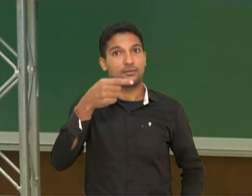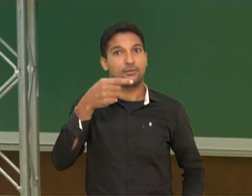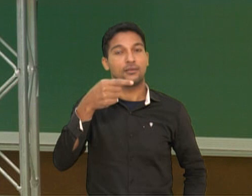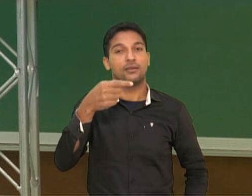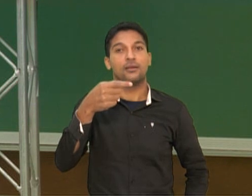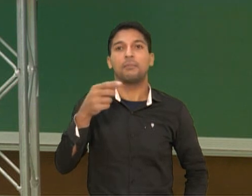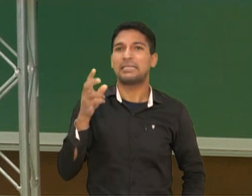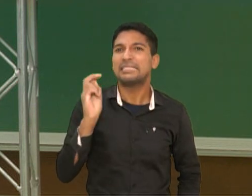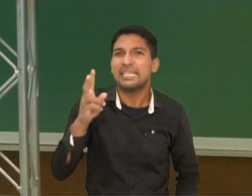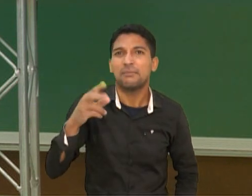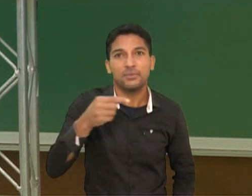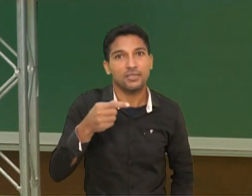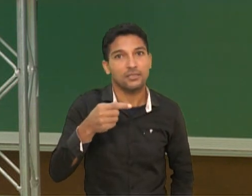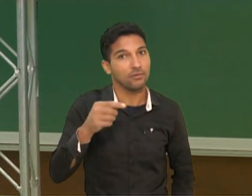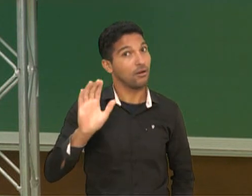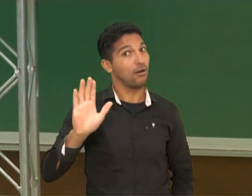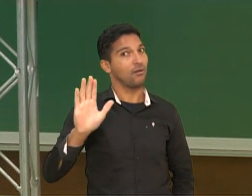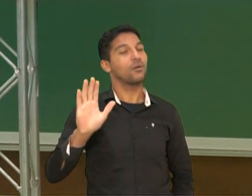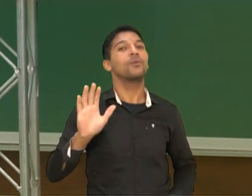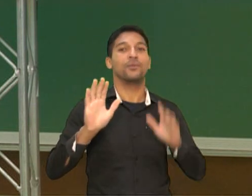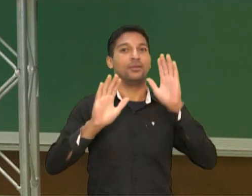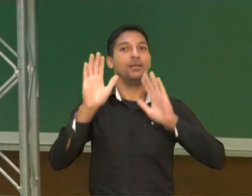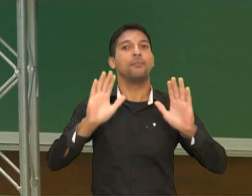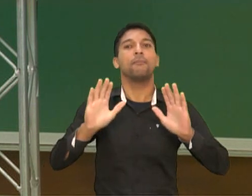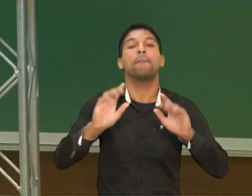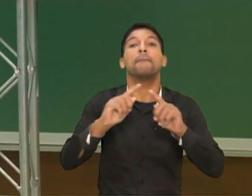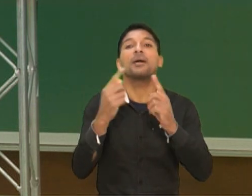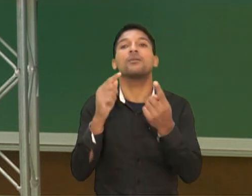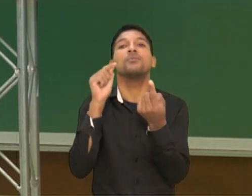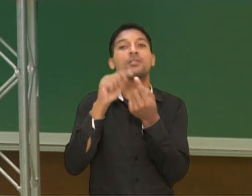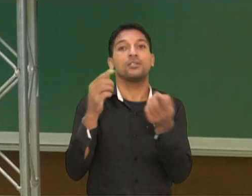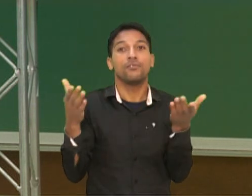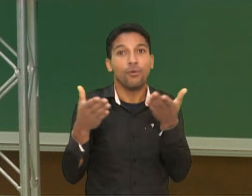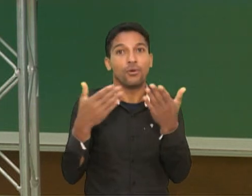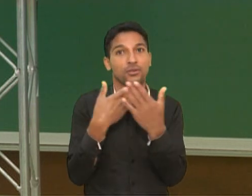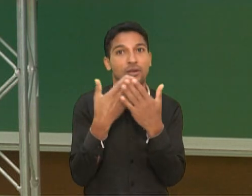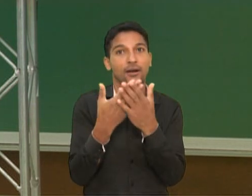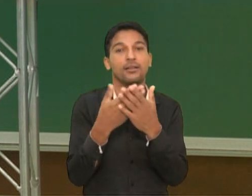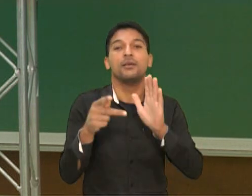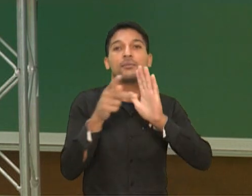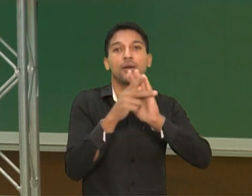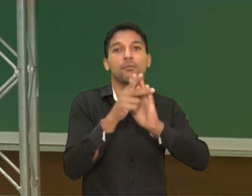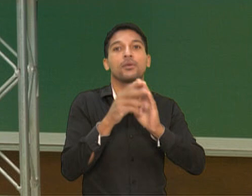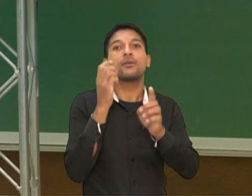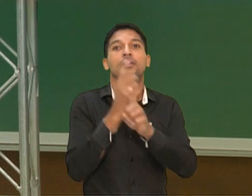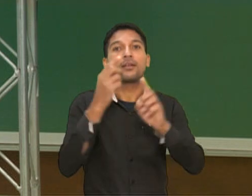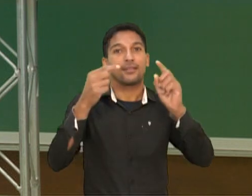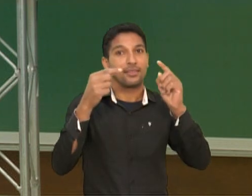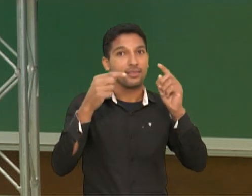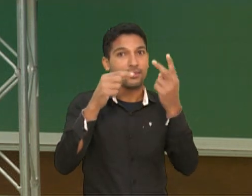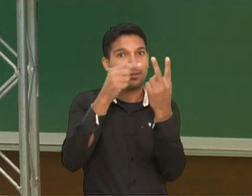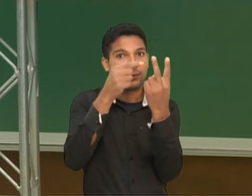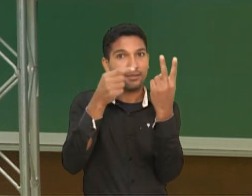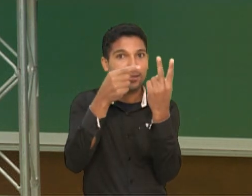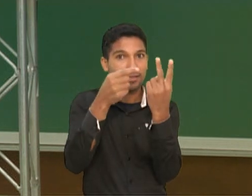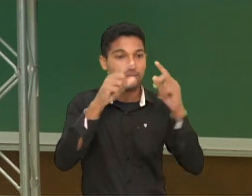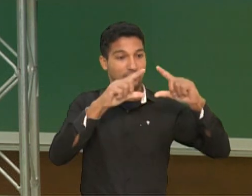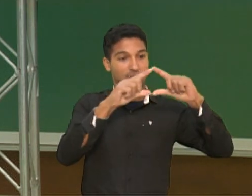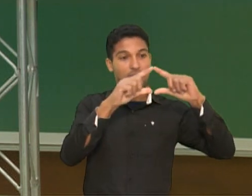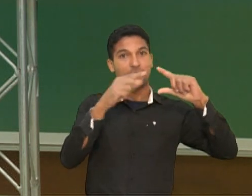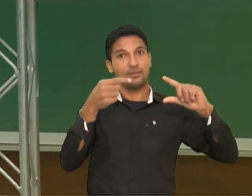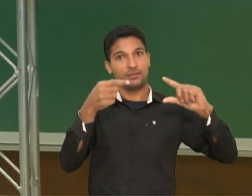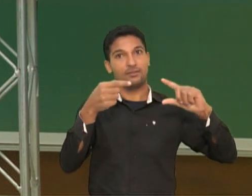sempre. Então, você sempre tem que ter na sua cabecinha lá que pode ser positivo, negativo ou igual a